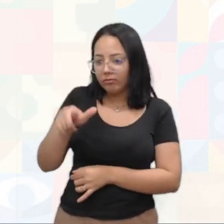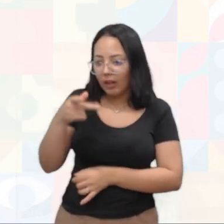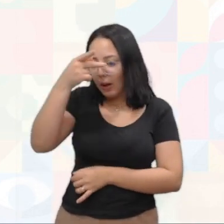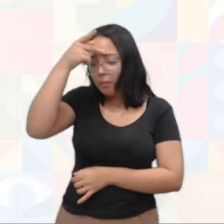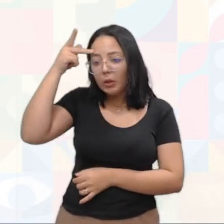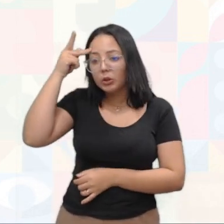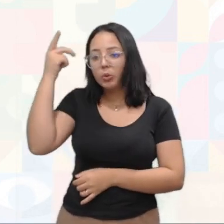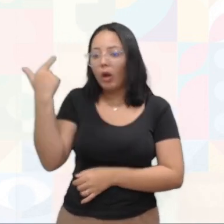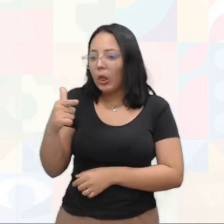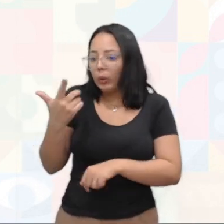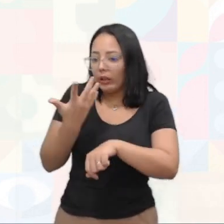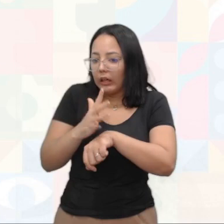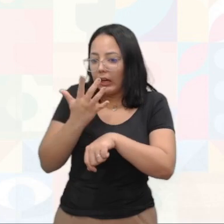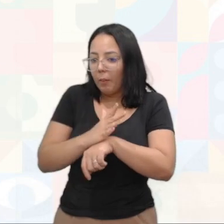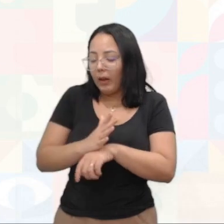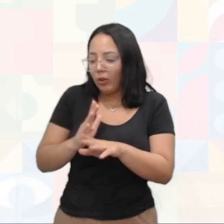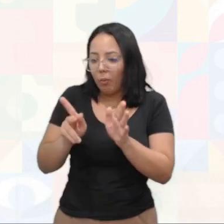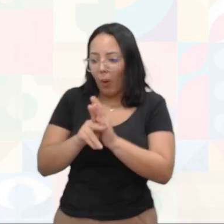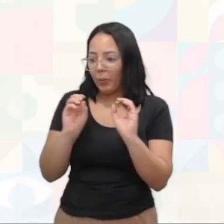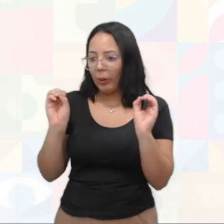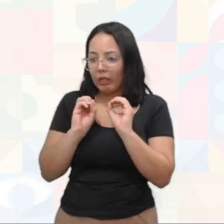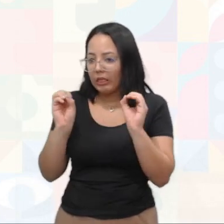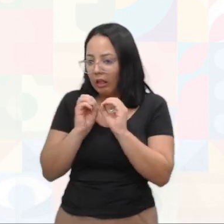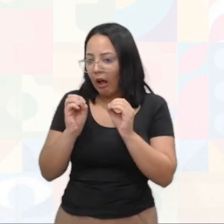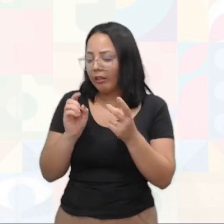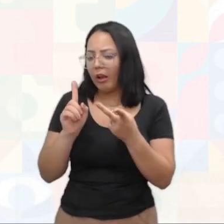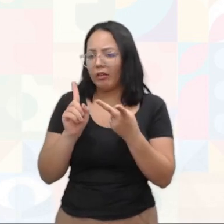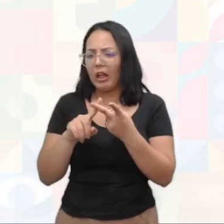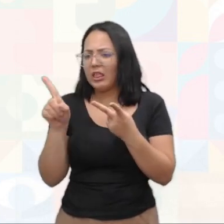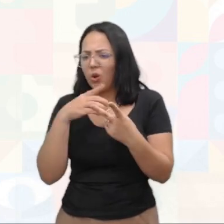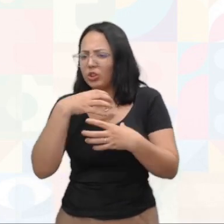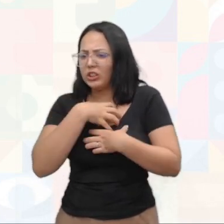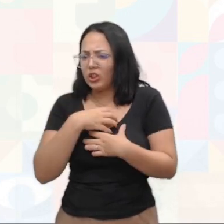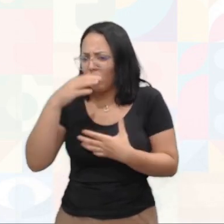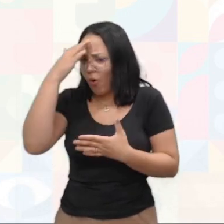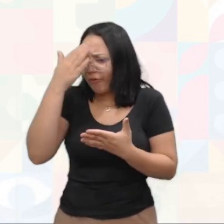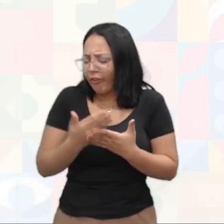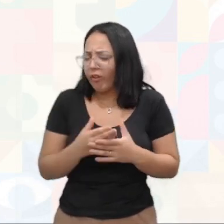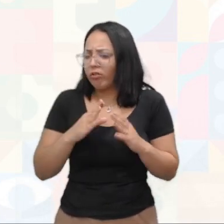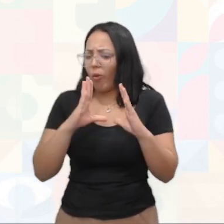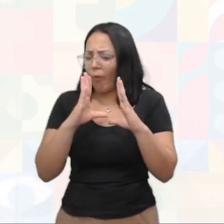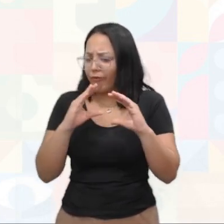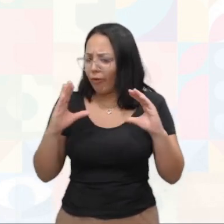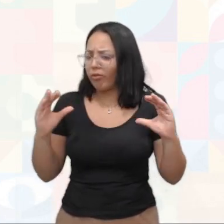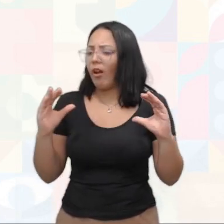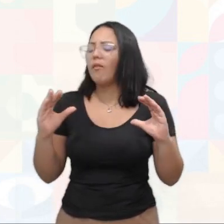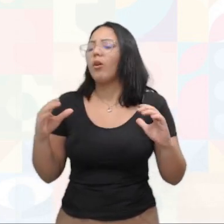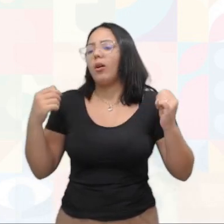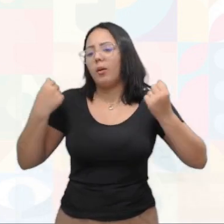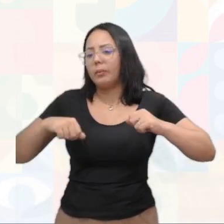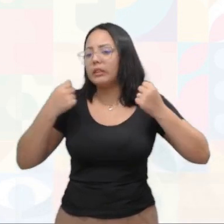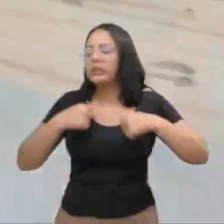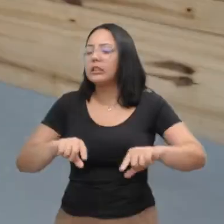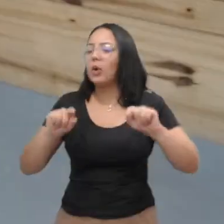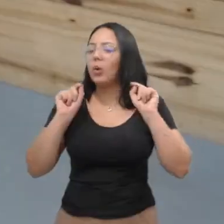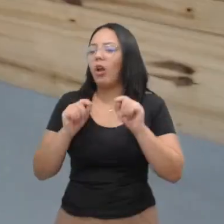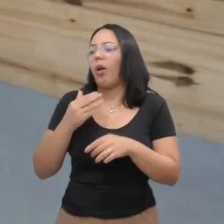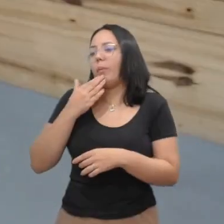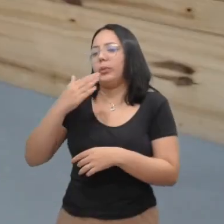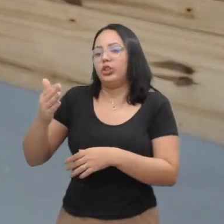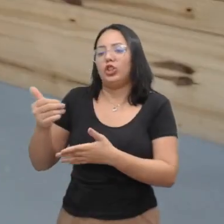não possui treinamento específico ou não se sente confiante para atuar, ela deverá acionar o